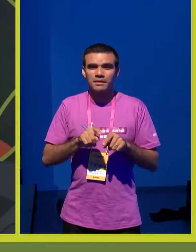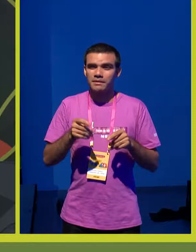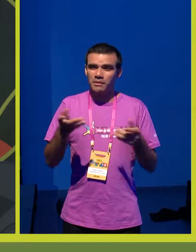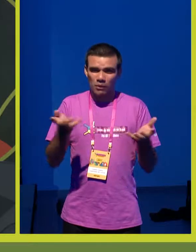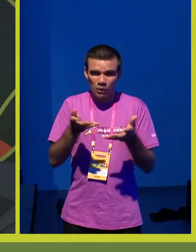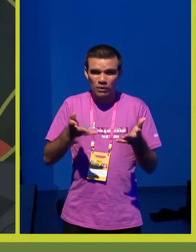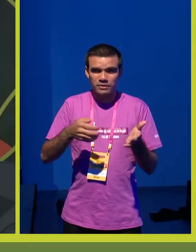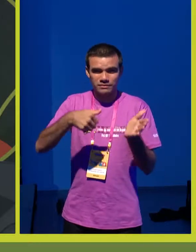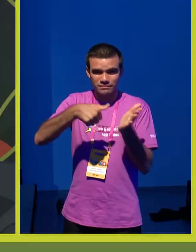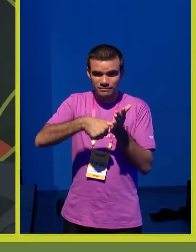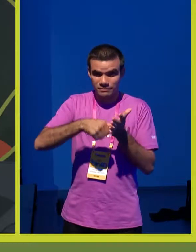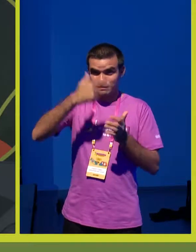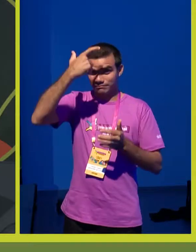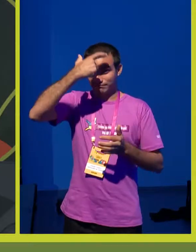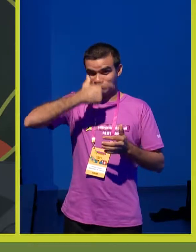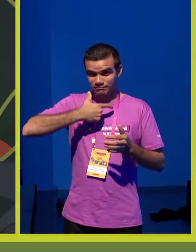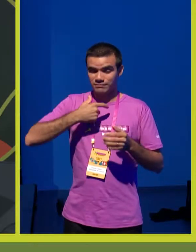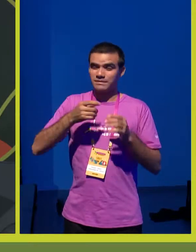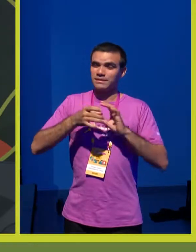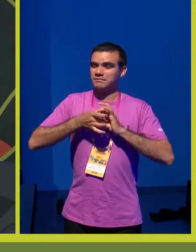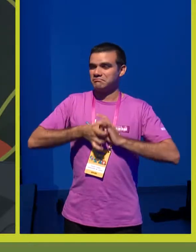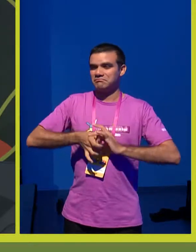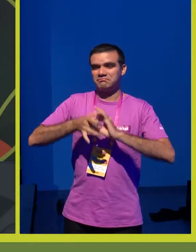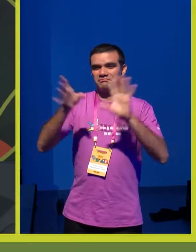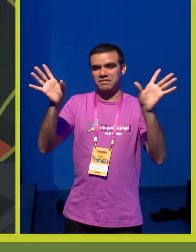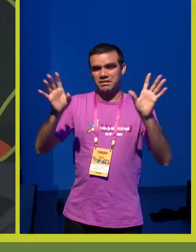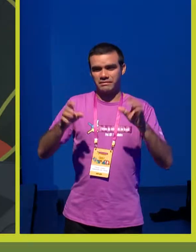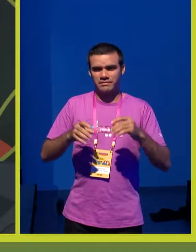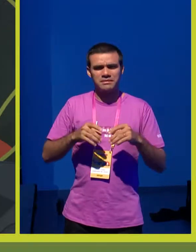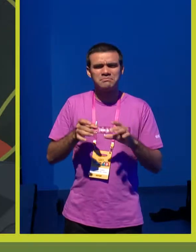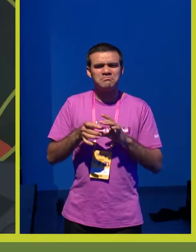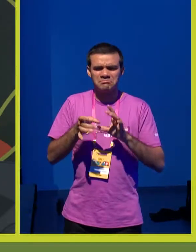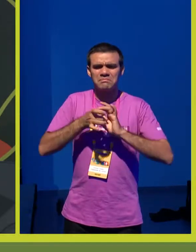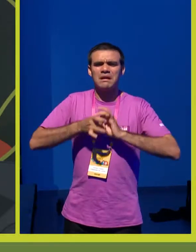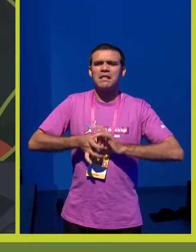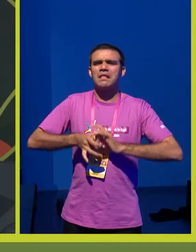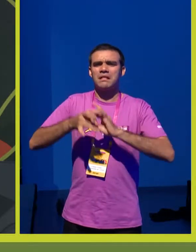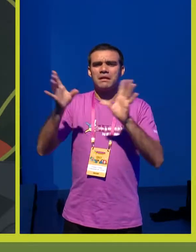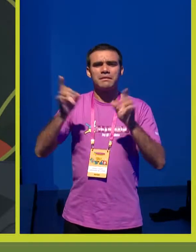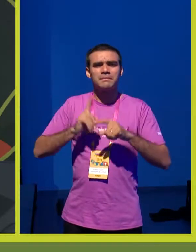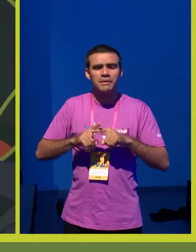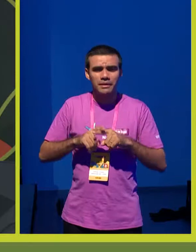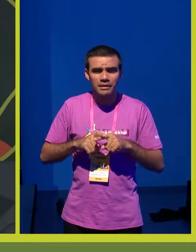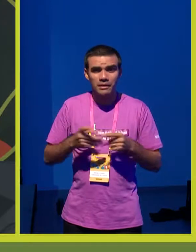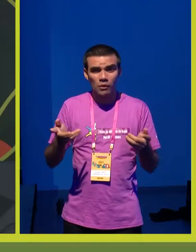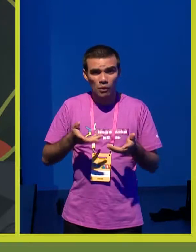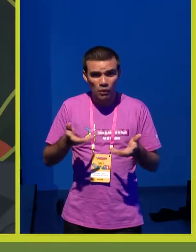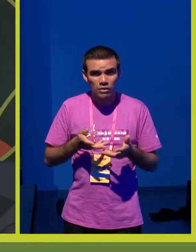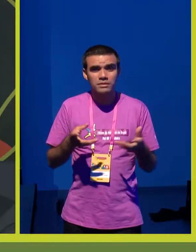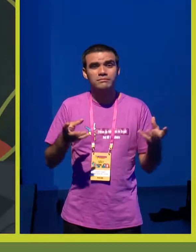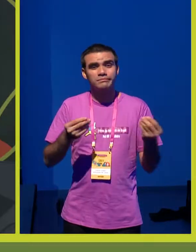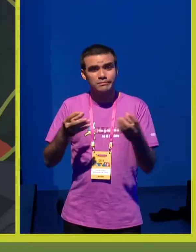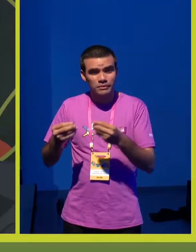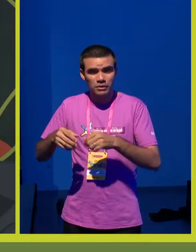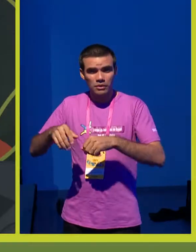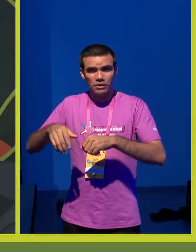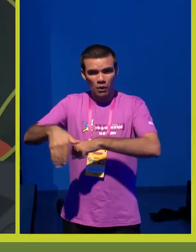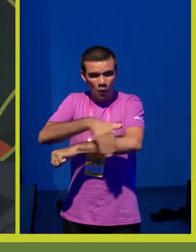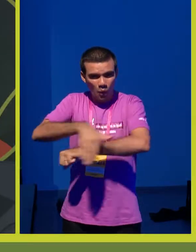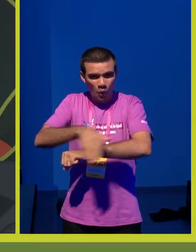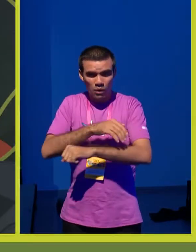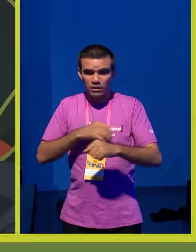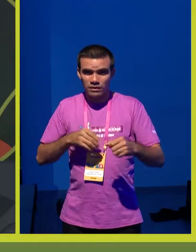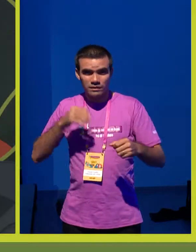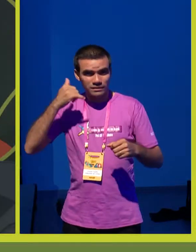de biometria facial por que que eu digo a generalização do uso hoje você vê muita gente na rua com smartphone